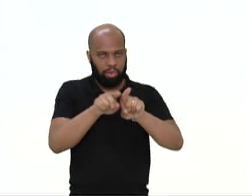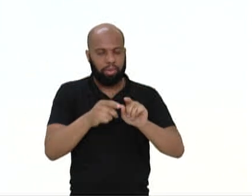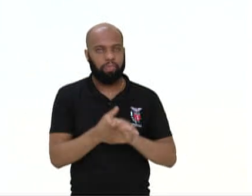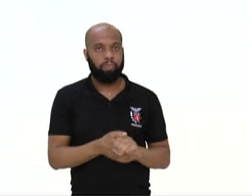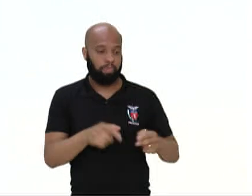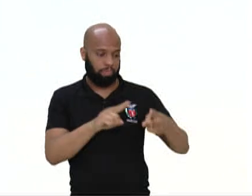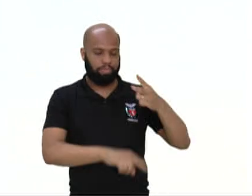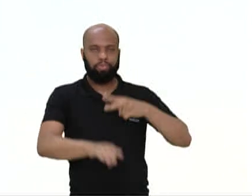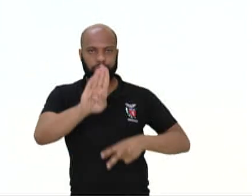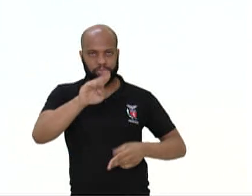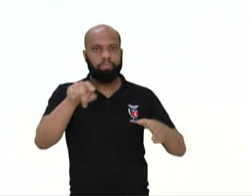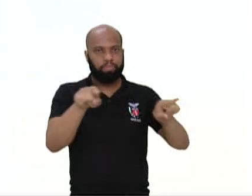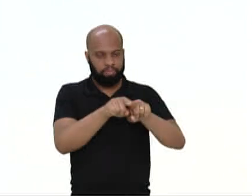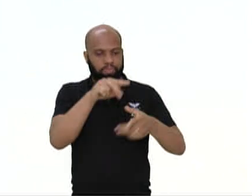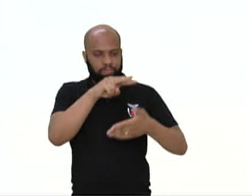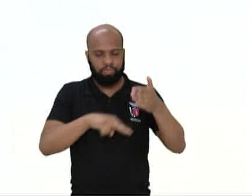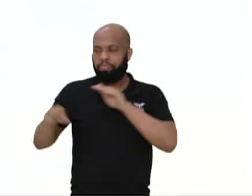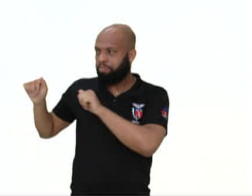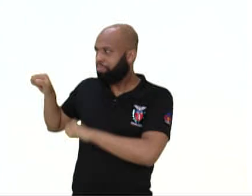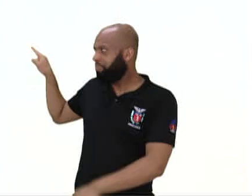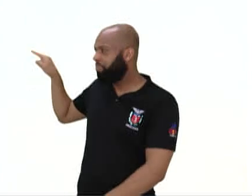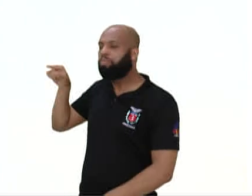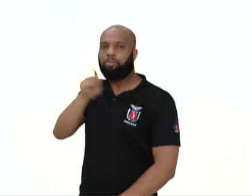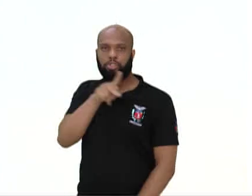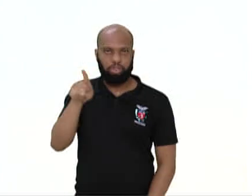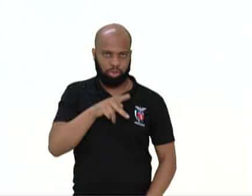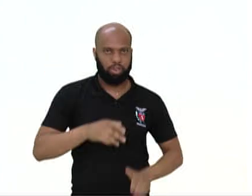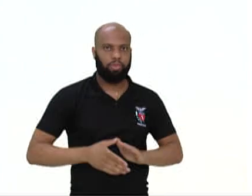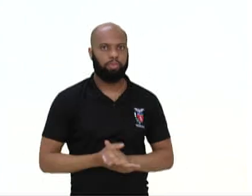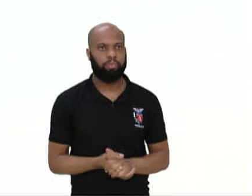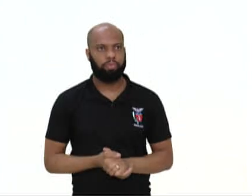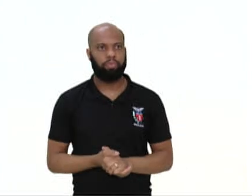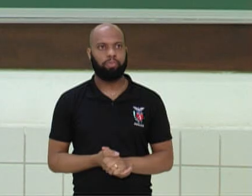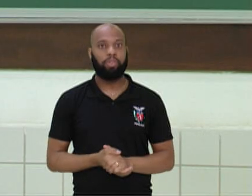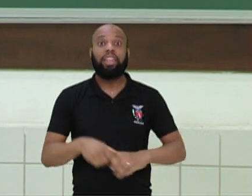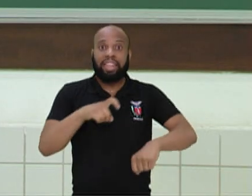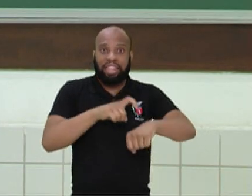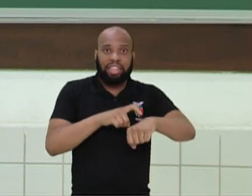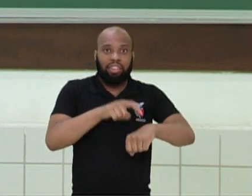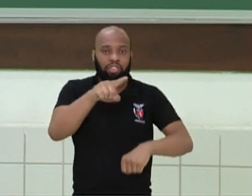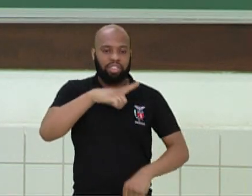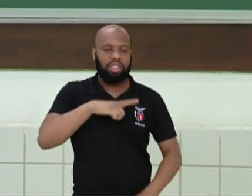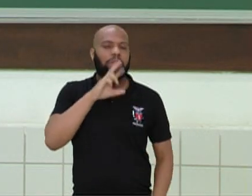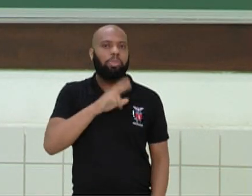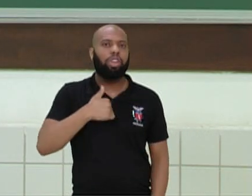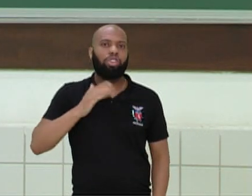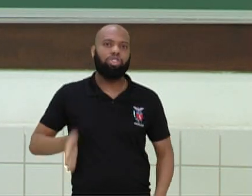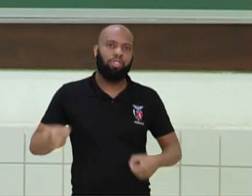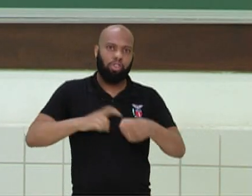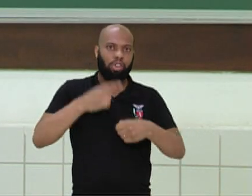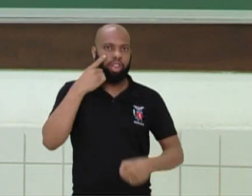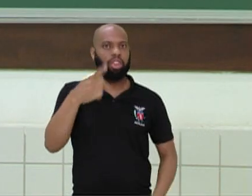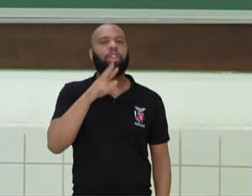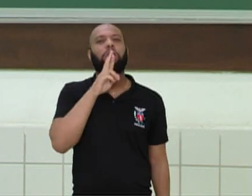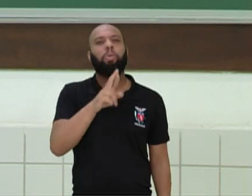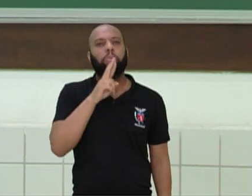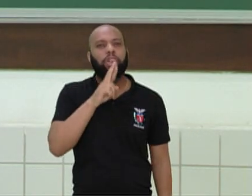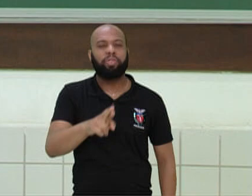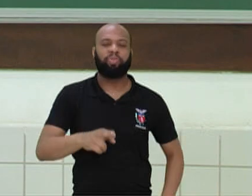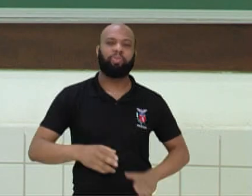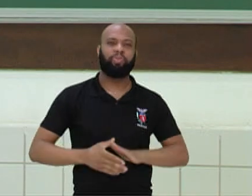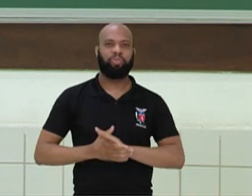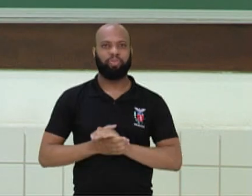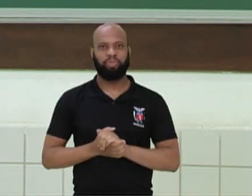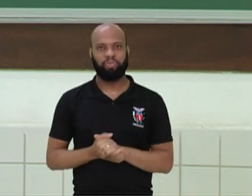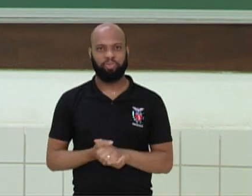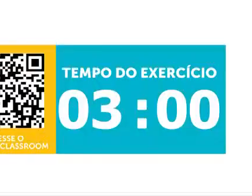B. Ahora que somos niños. Então, vamos lá. Respondendo esse quiz com bastante atenção, que logo a gente